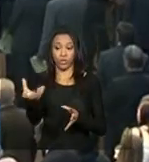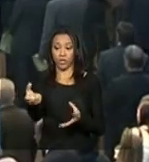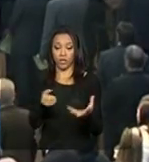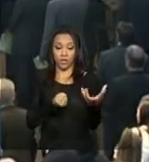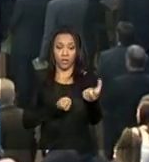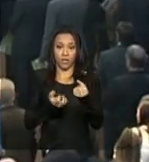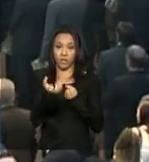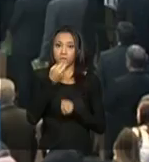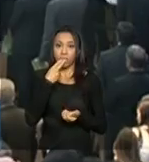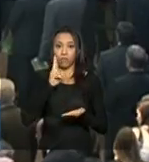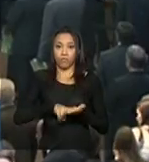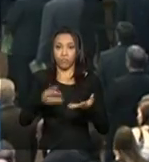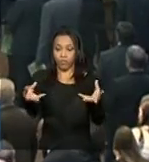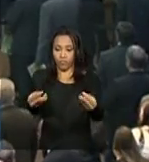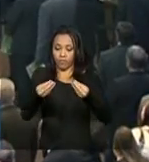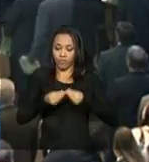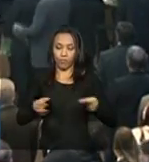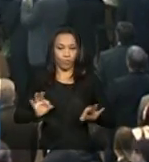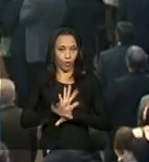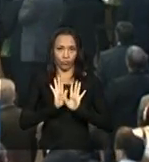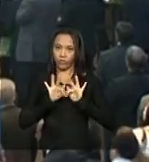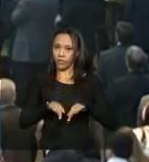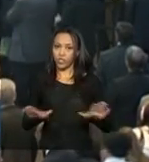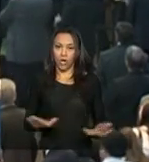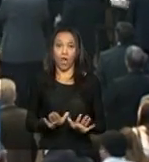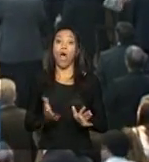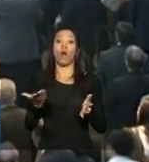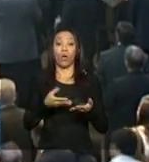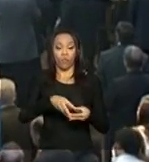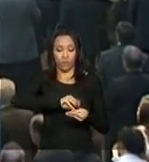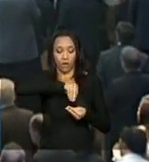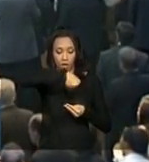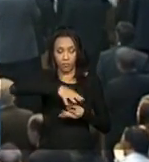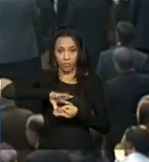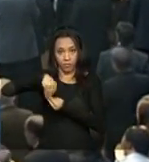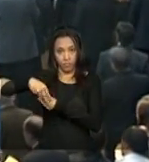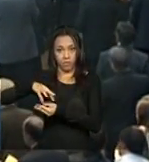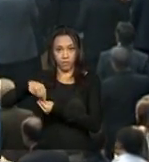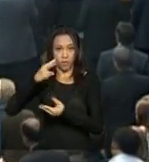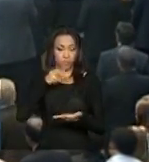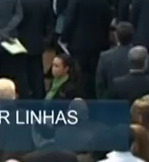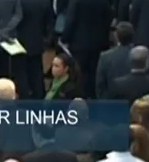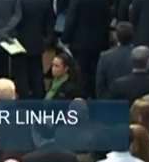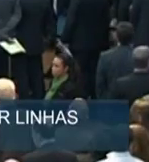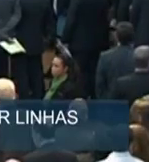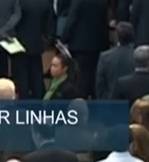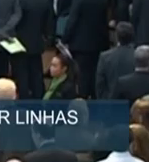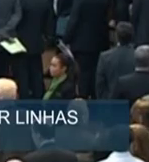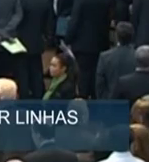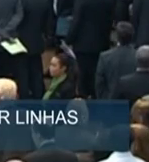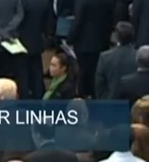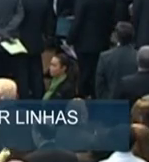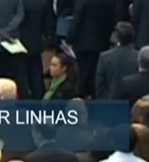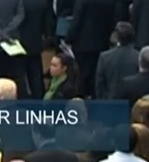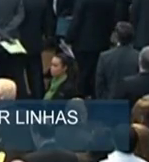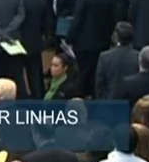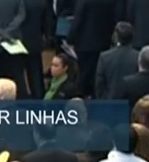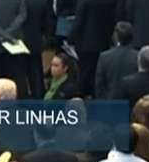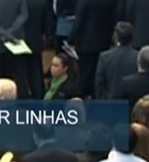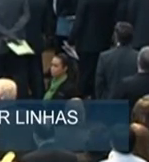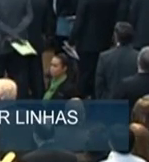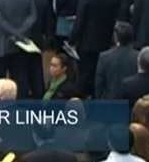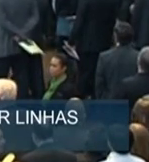recebimento dos envelopes. Passarei a abrir os envelopes na sequência de entrega dos mesmos. Primeira proposta,